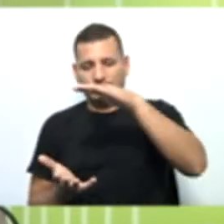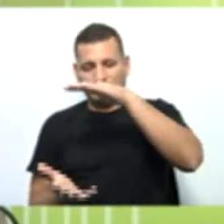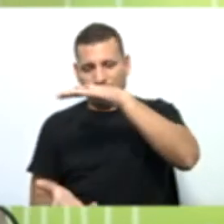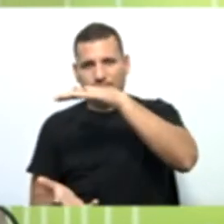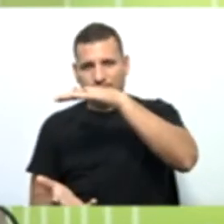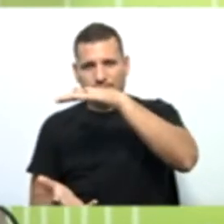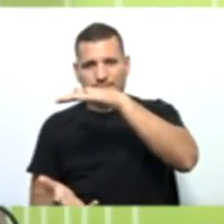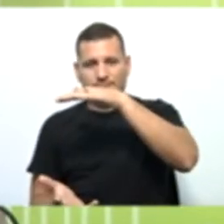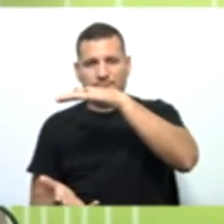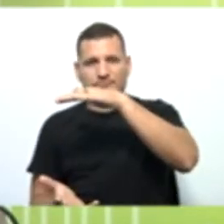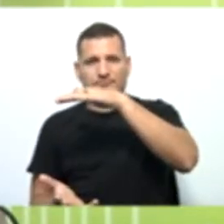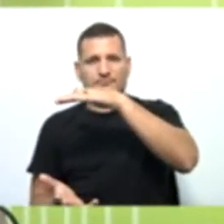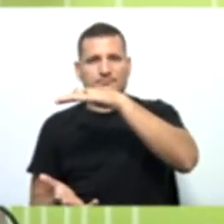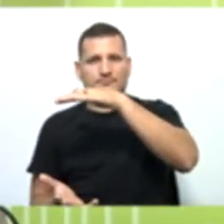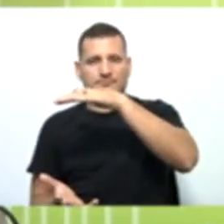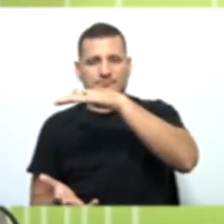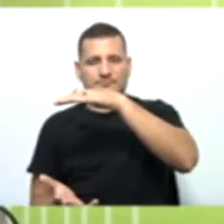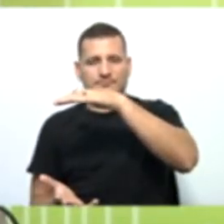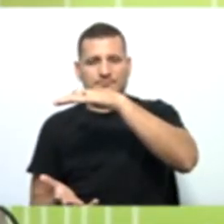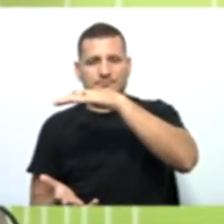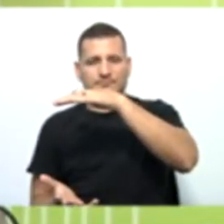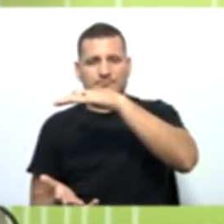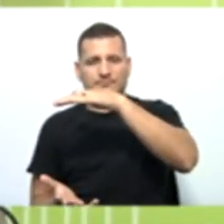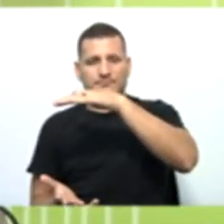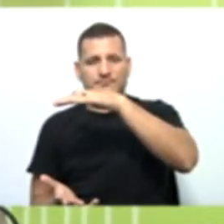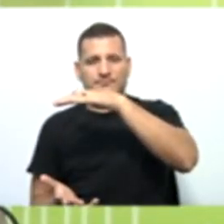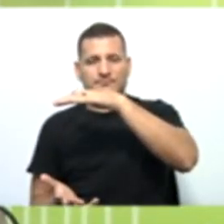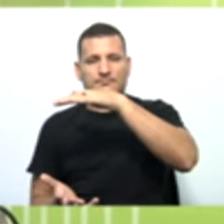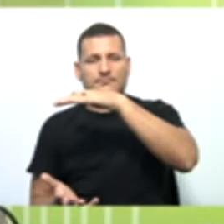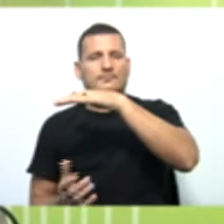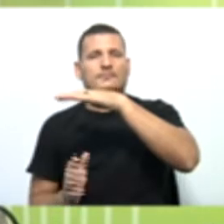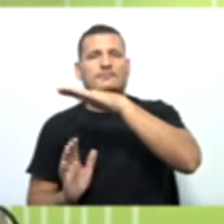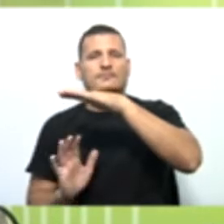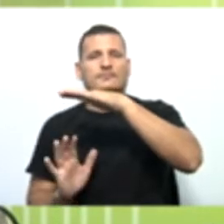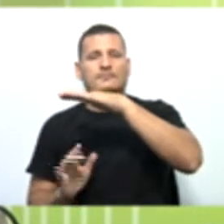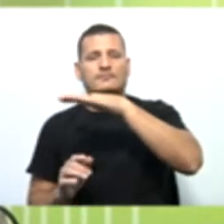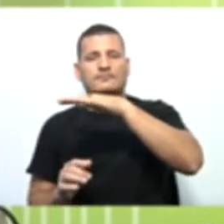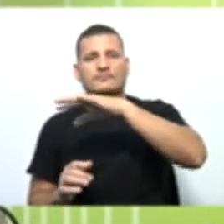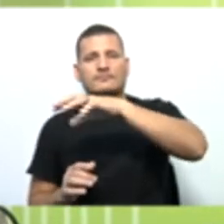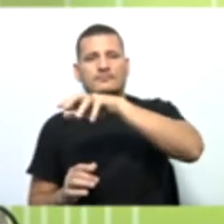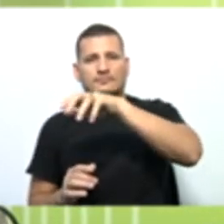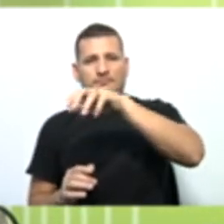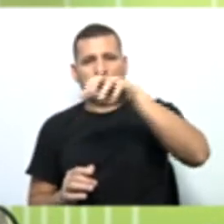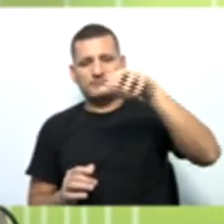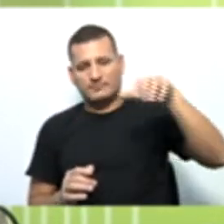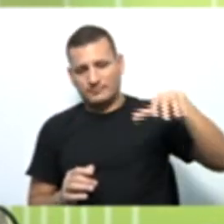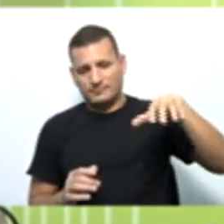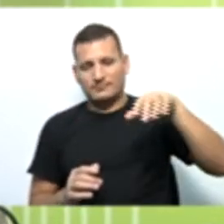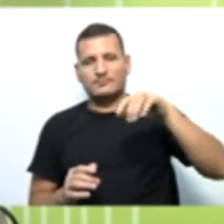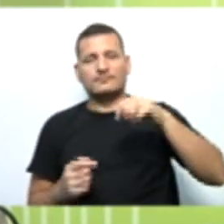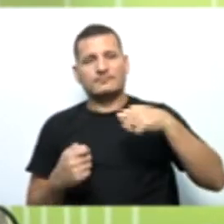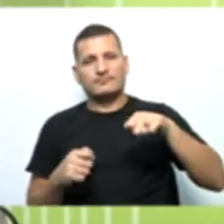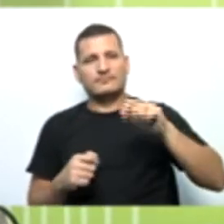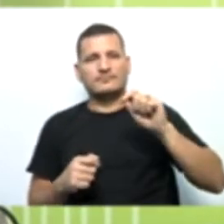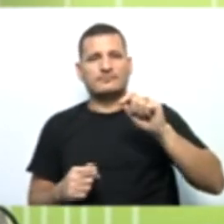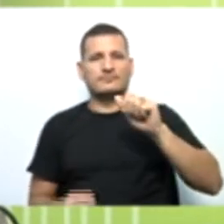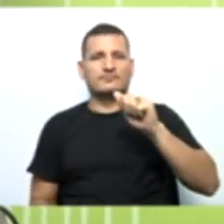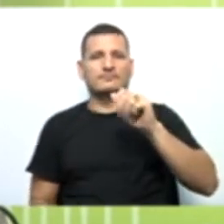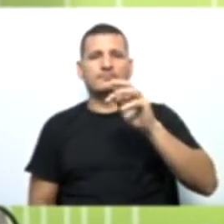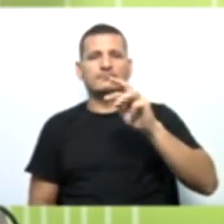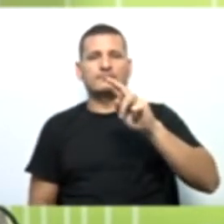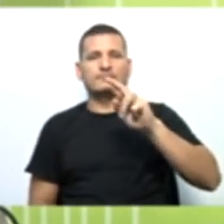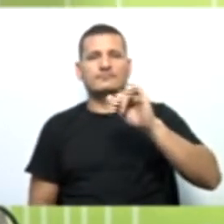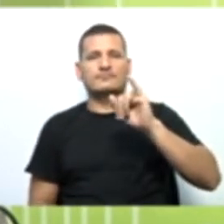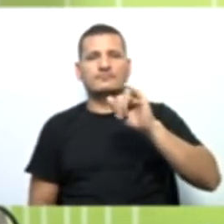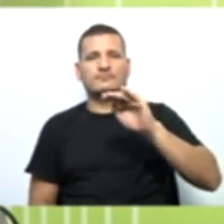isso? Aí o que acontece? Esse liquidificador, para fazer a vitamina, não precisa de alguns atributos? Quais são esses